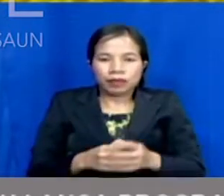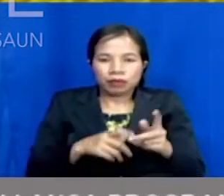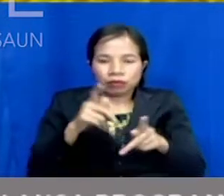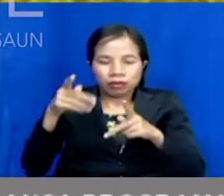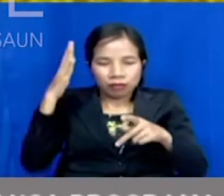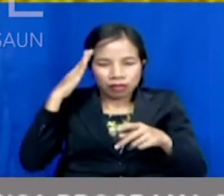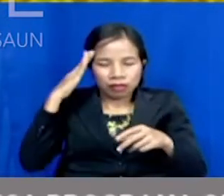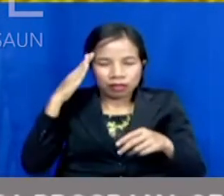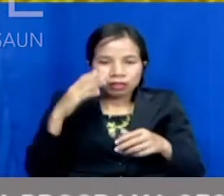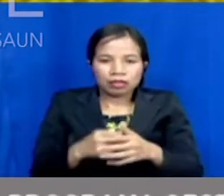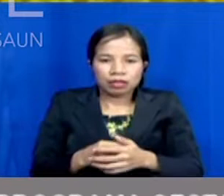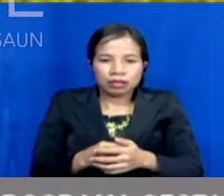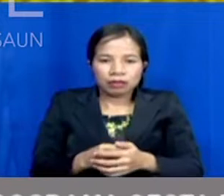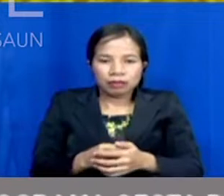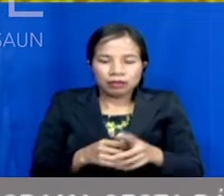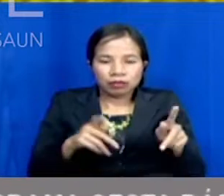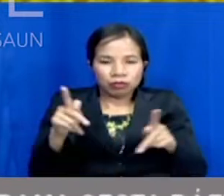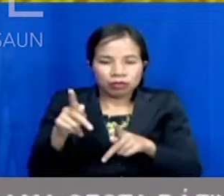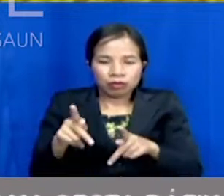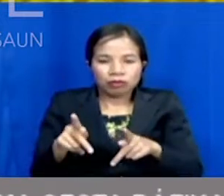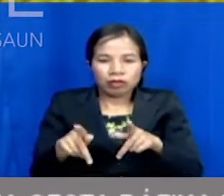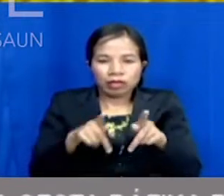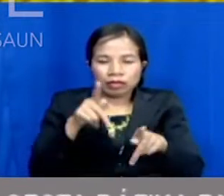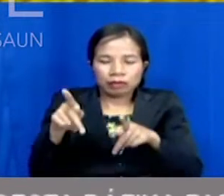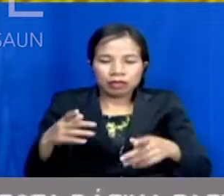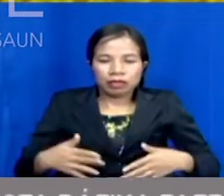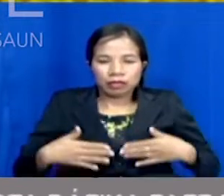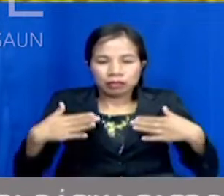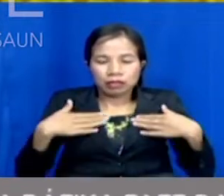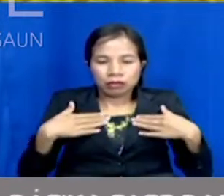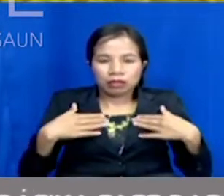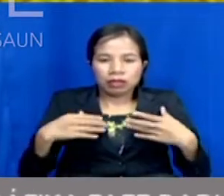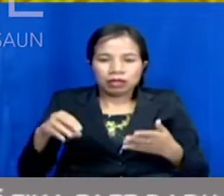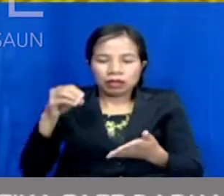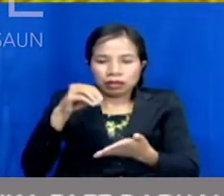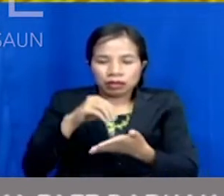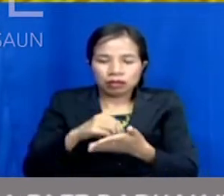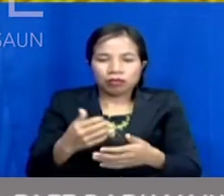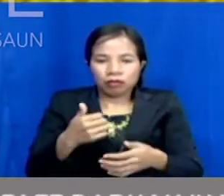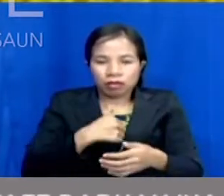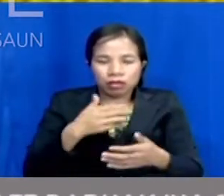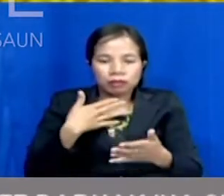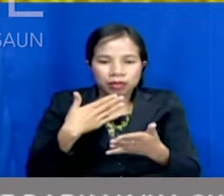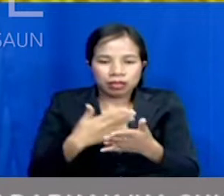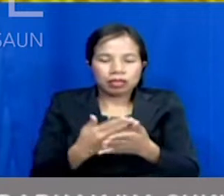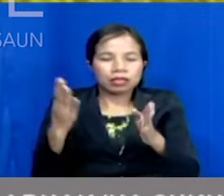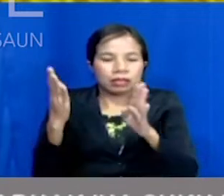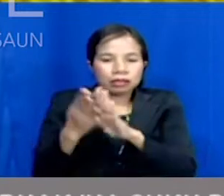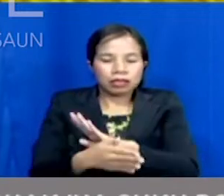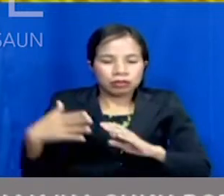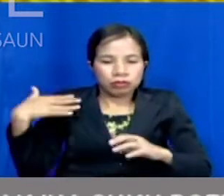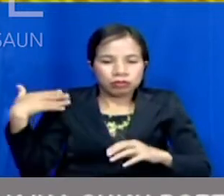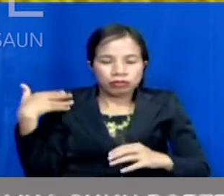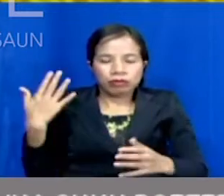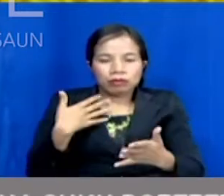kunese ema cuidado de menisi lolon ho di nia rayan di dia atu nebele sai jovem kari sai